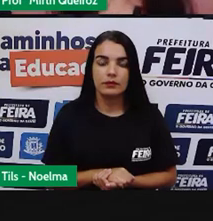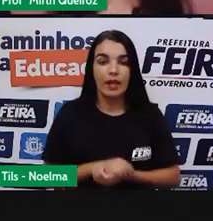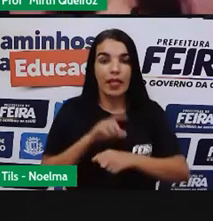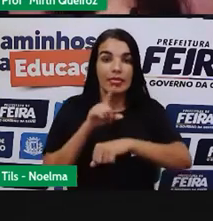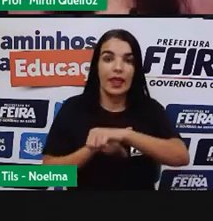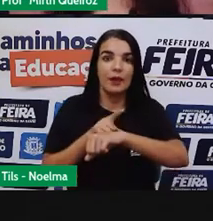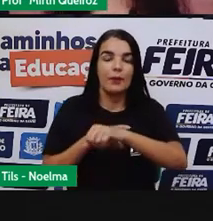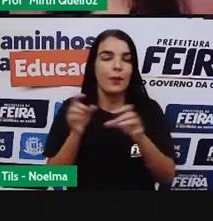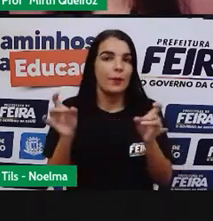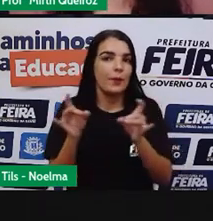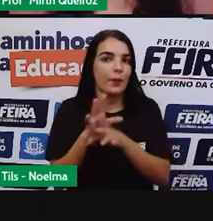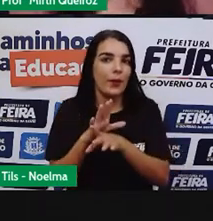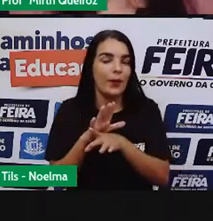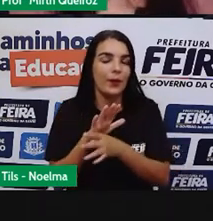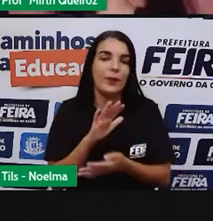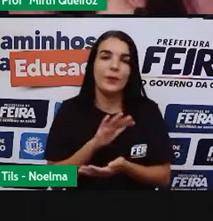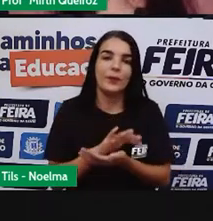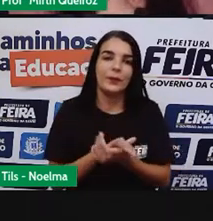Tempo.